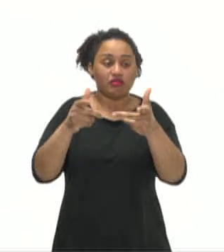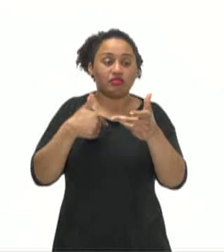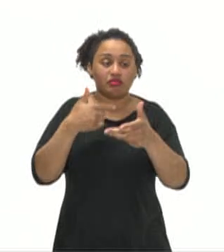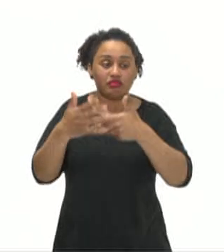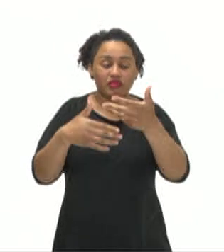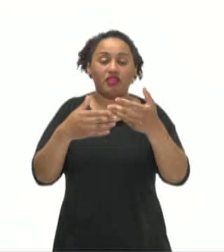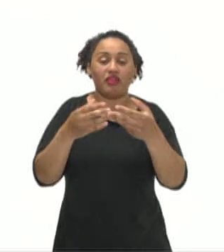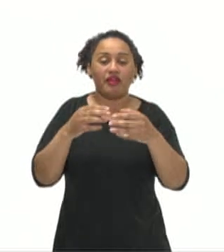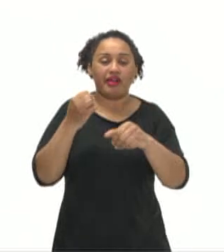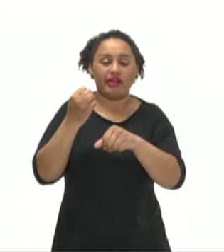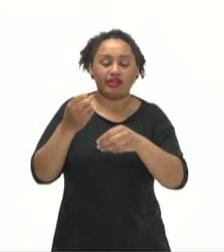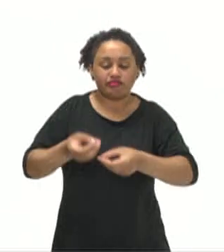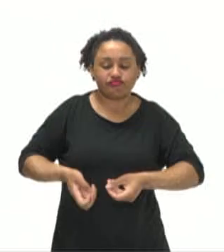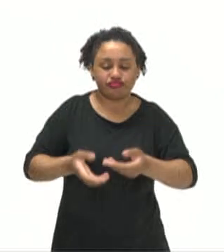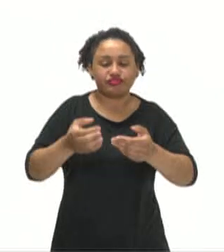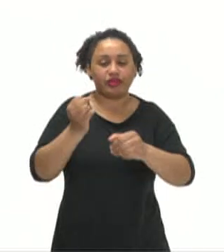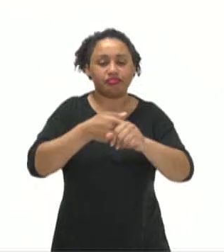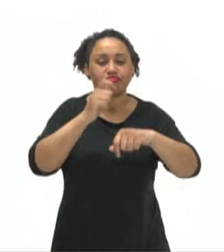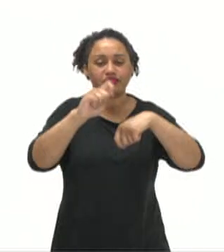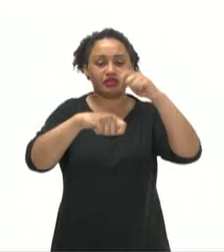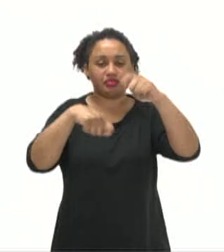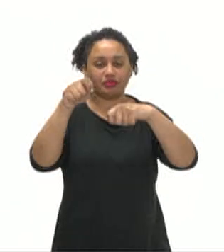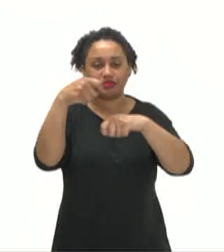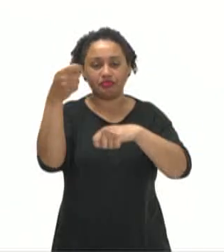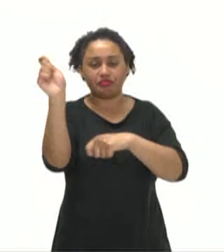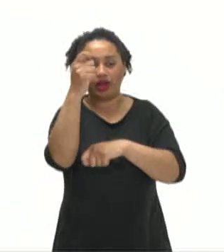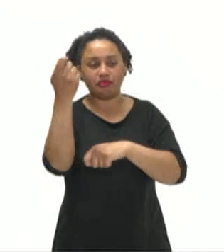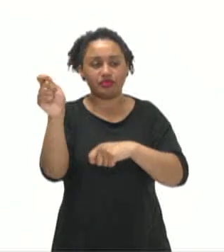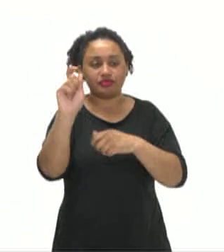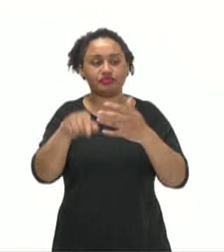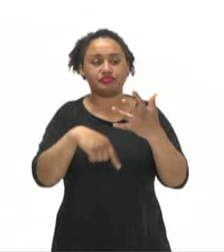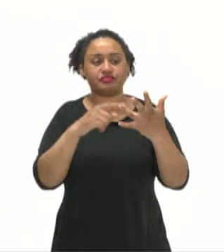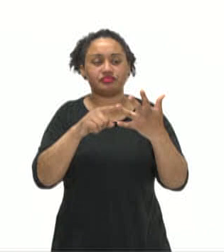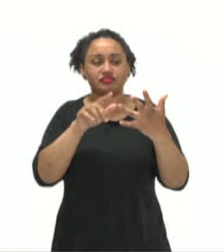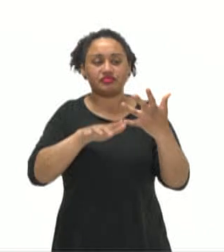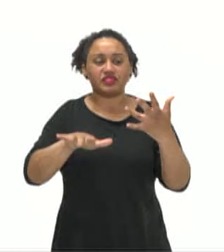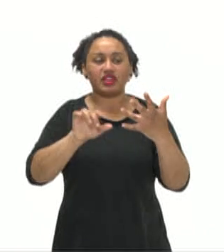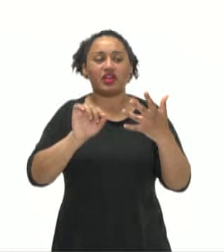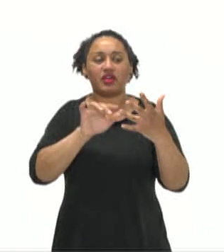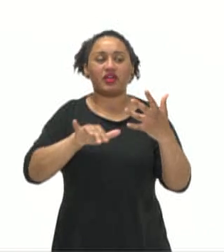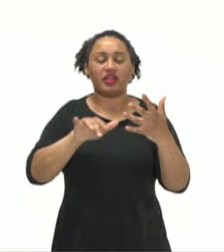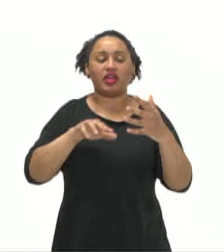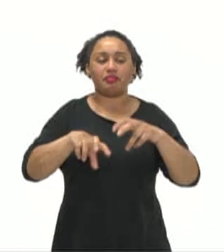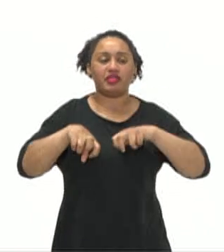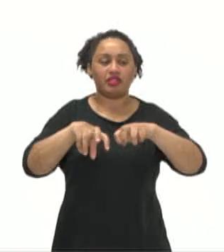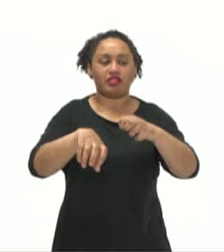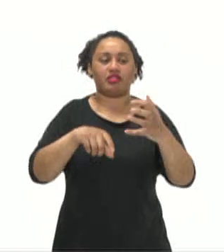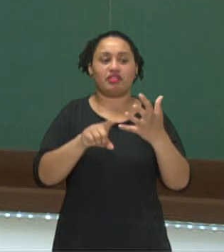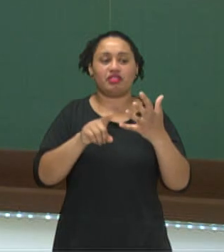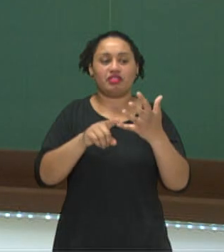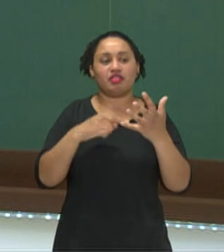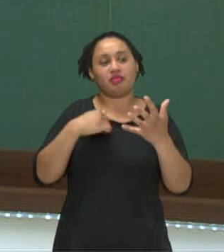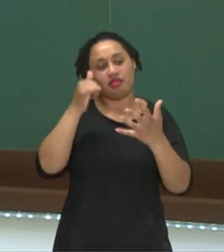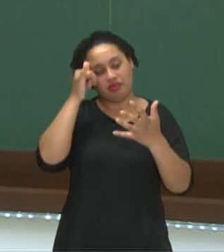refinamento, aplicação em antimofos e antiodores. E aqui tem uma fotografia do cloreto de cálcio.